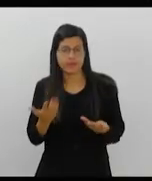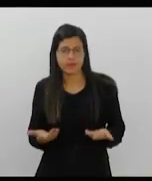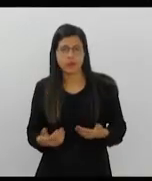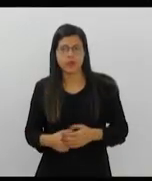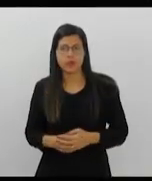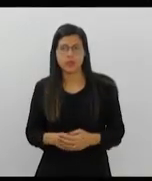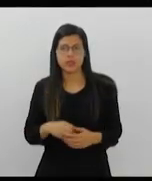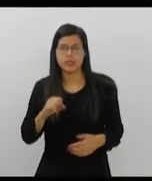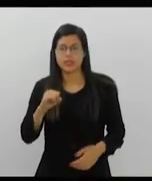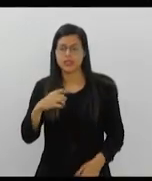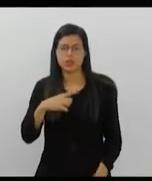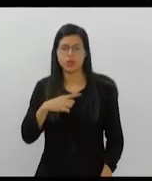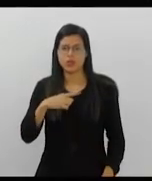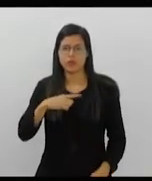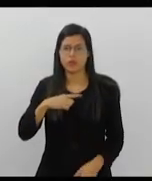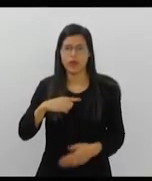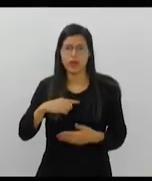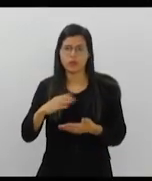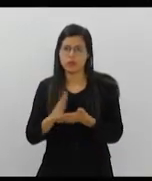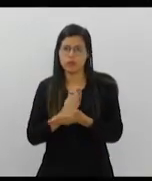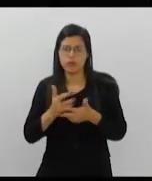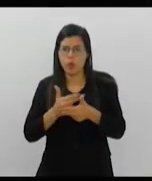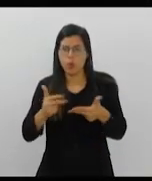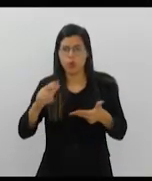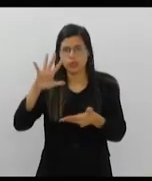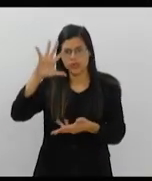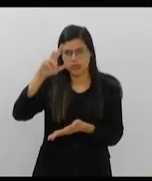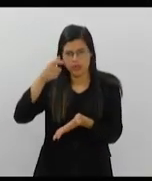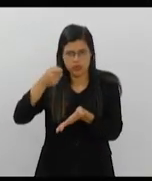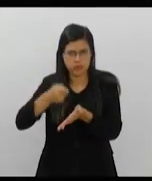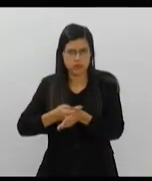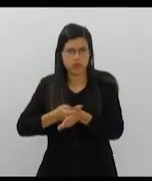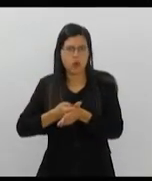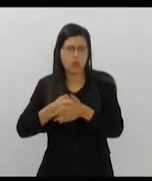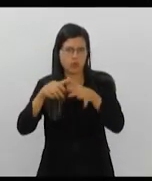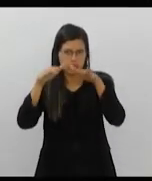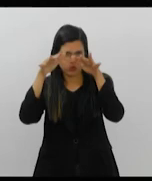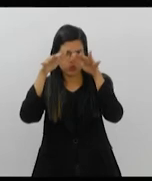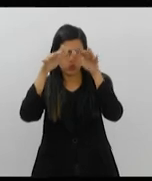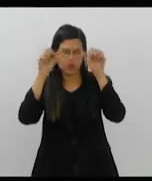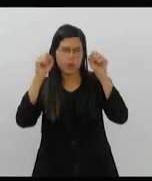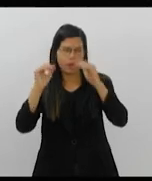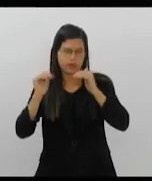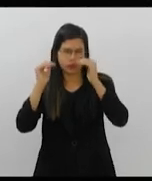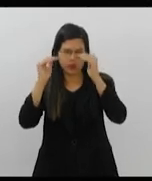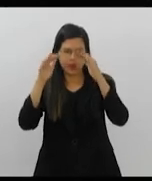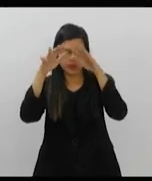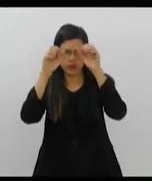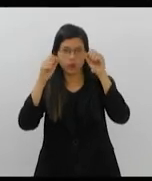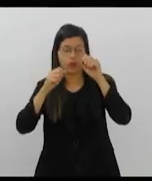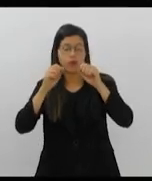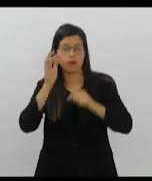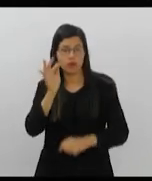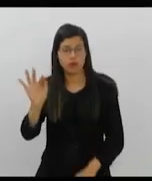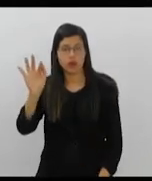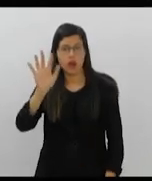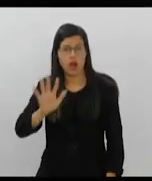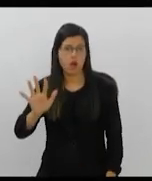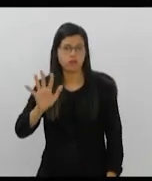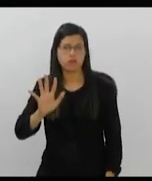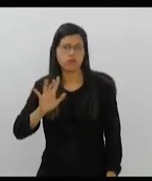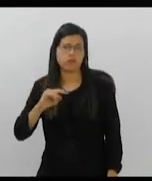coisa na decisão do Supremo que a lei complementar anterior esteja